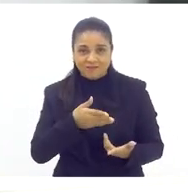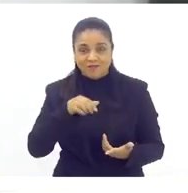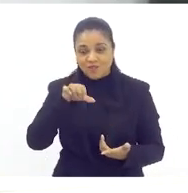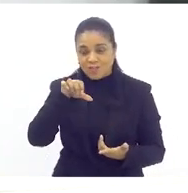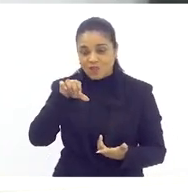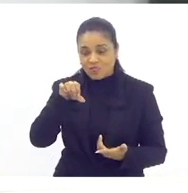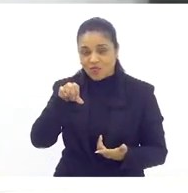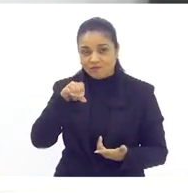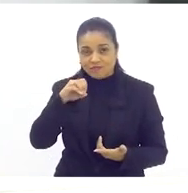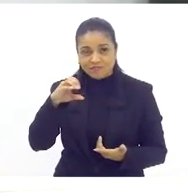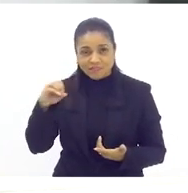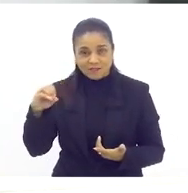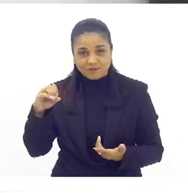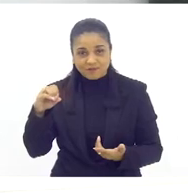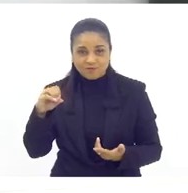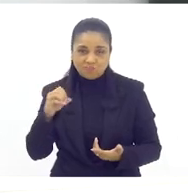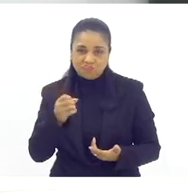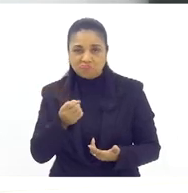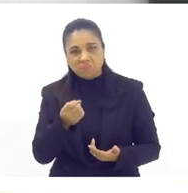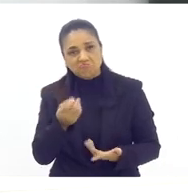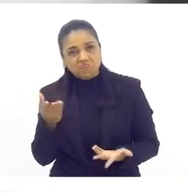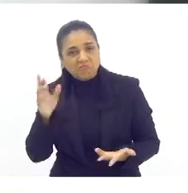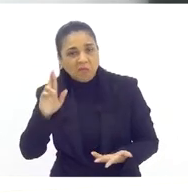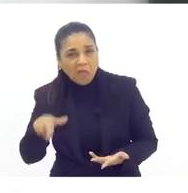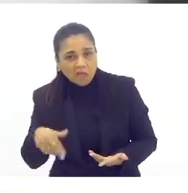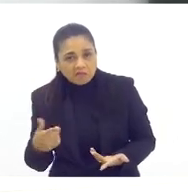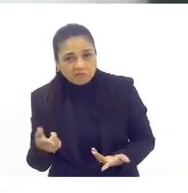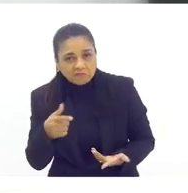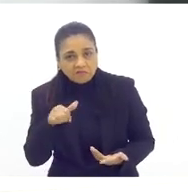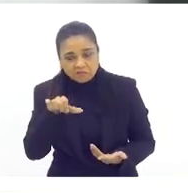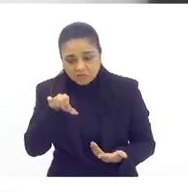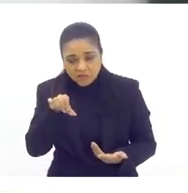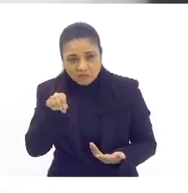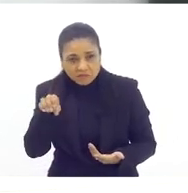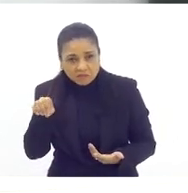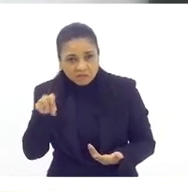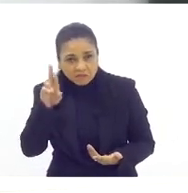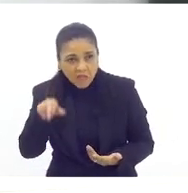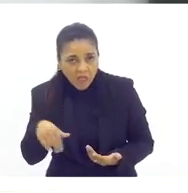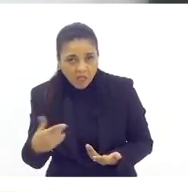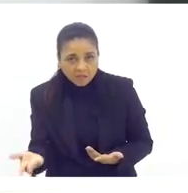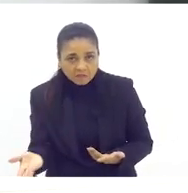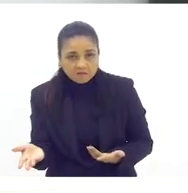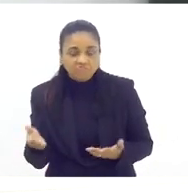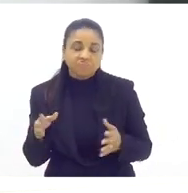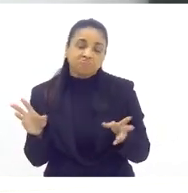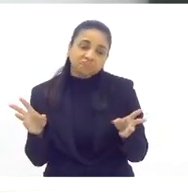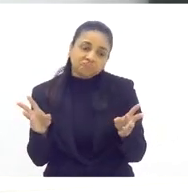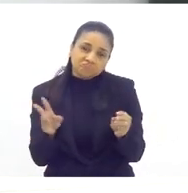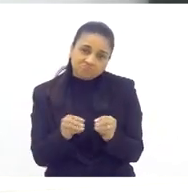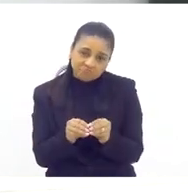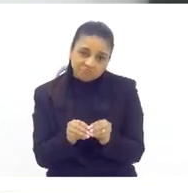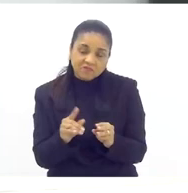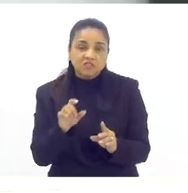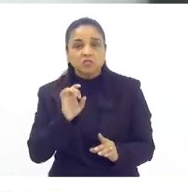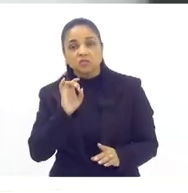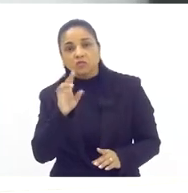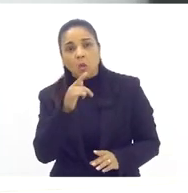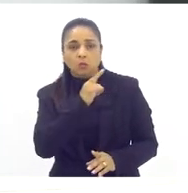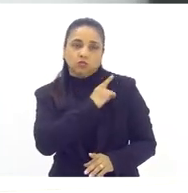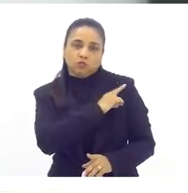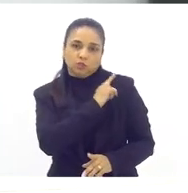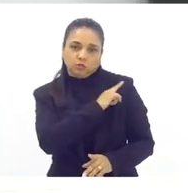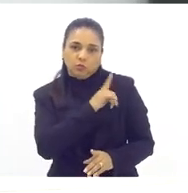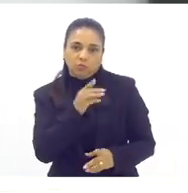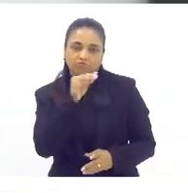900 e poucos reais e por fim né só o gestor recebe e